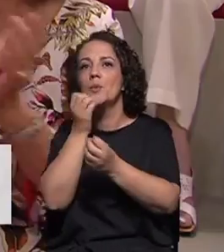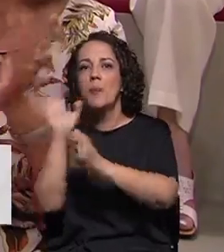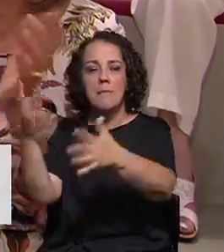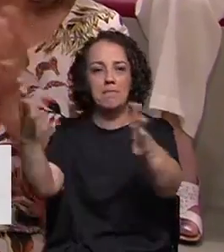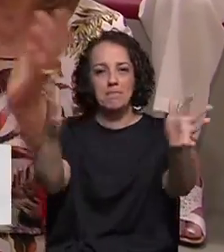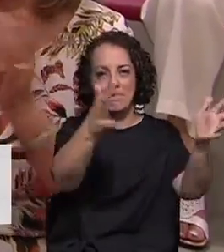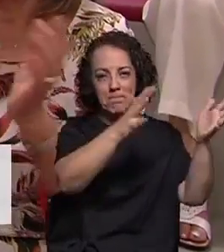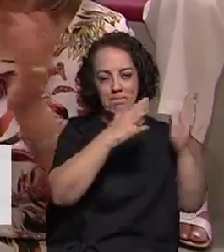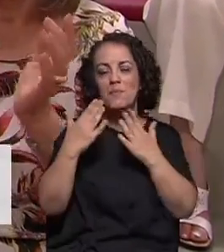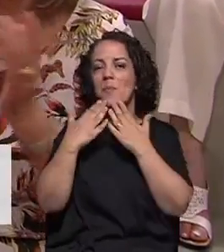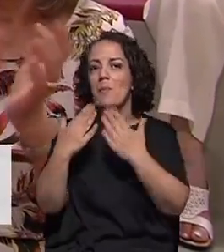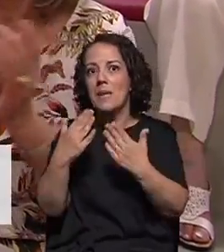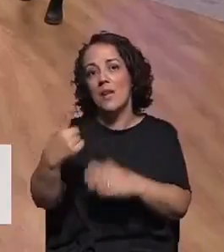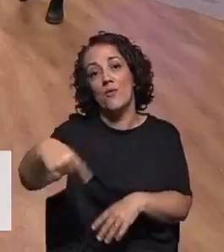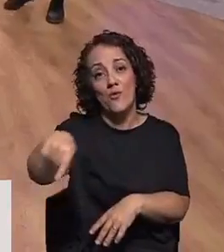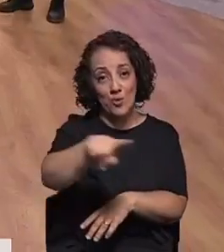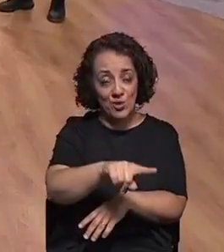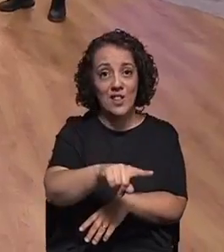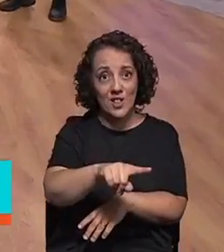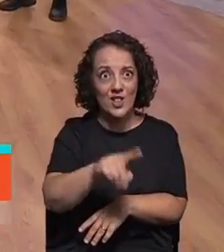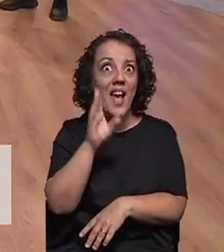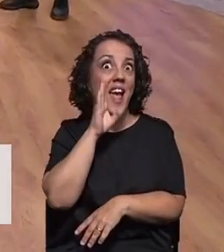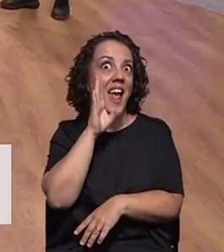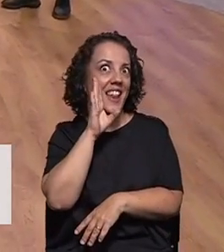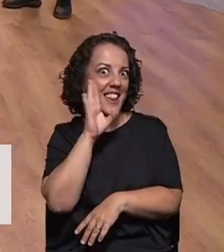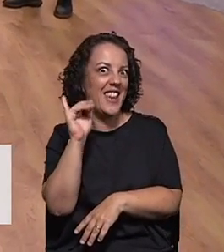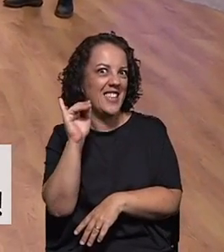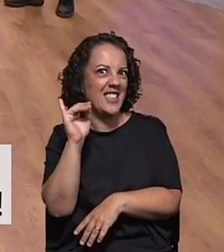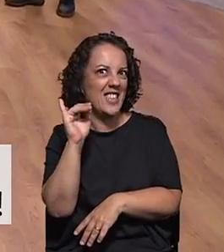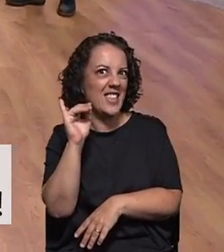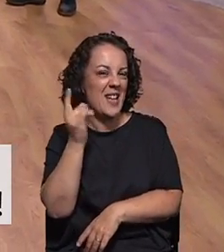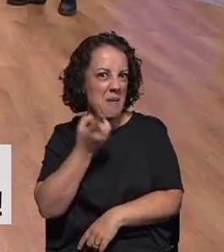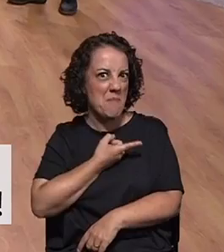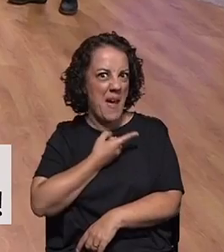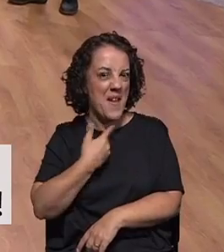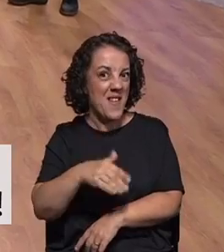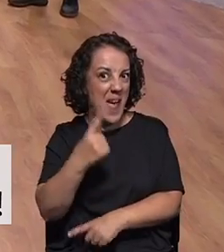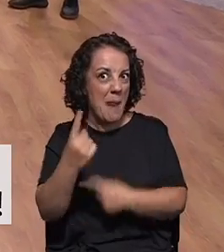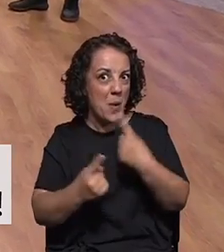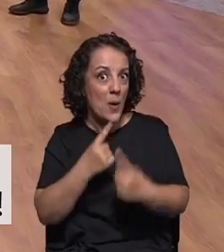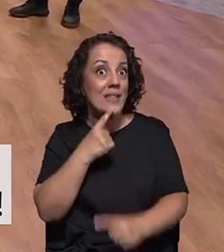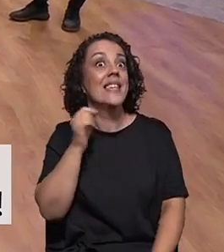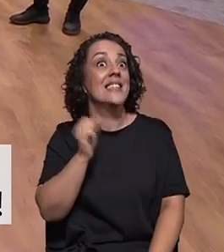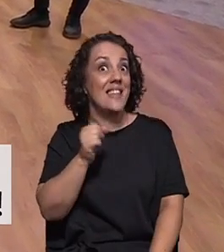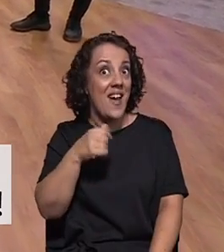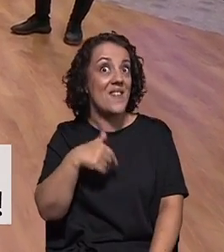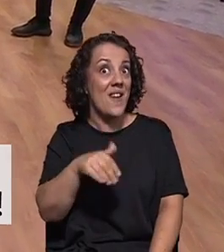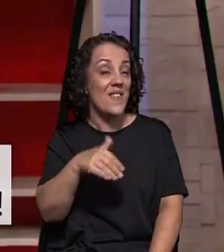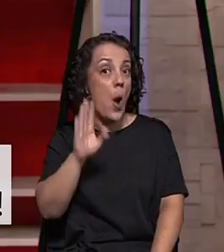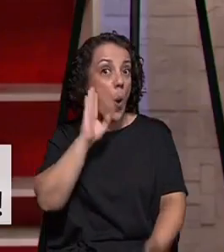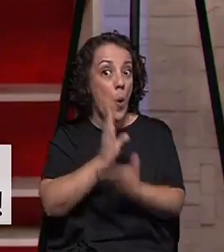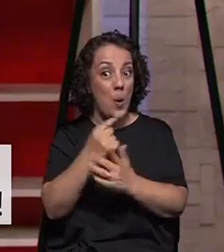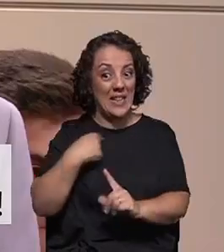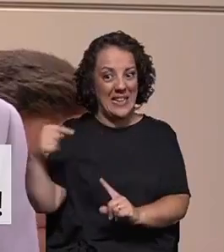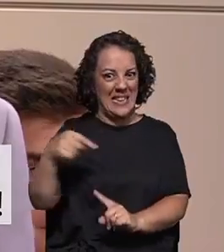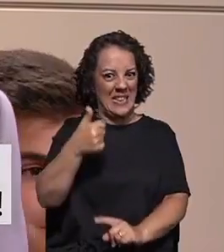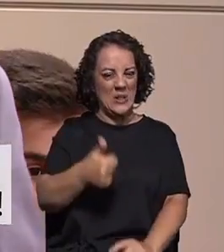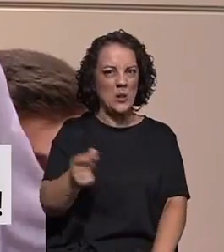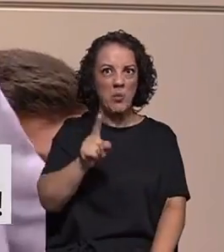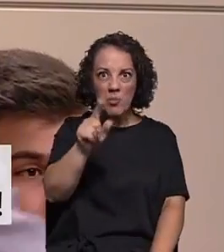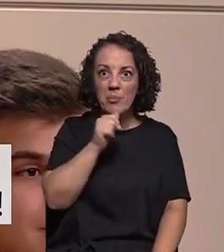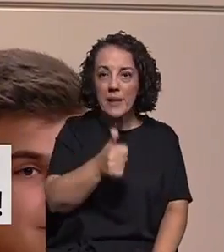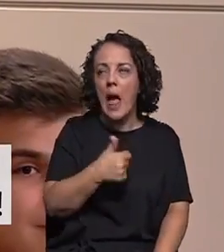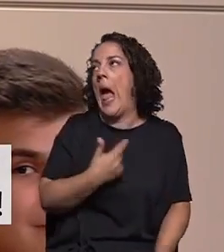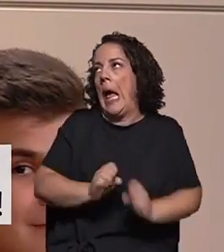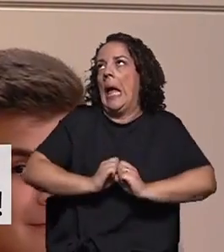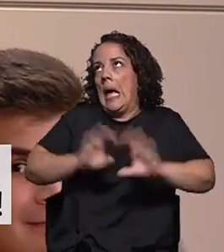todos. Obrigado a vocês. Até já, Filipe. Eu acho que vamos ter aqui qualquer coisa, ai, não é? Vamos ter qualquer coisa. Na última vez que estive aqui não correu bem. Perdeste?